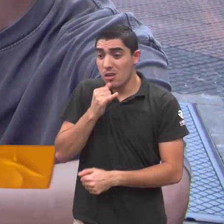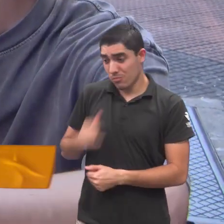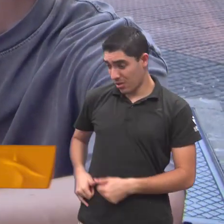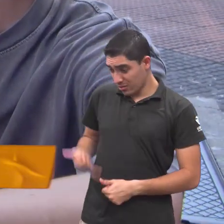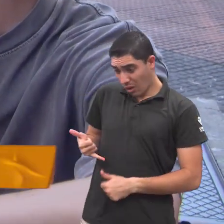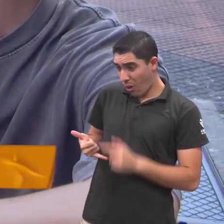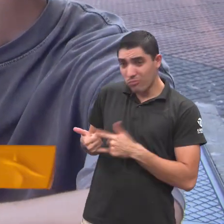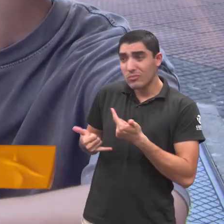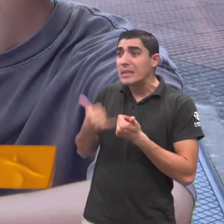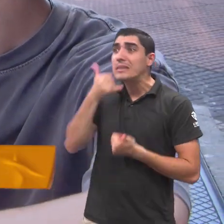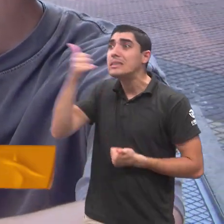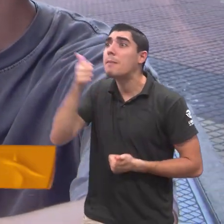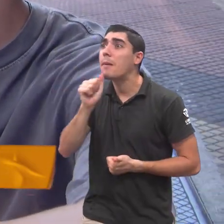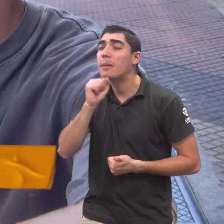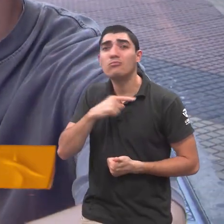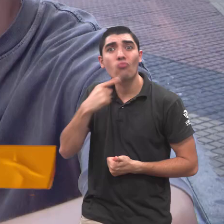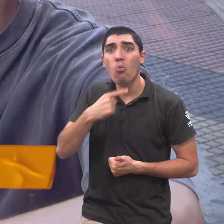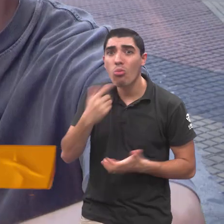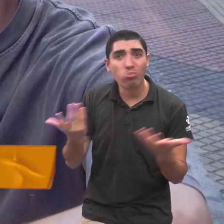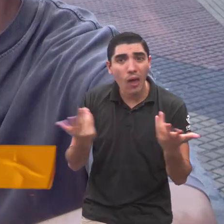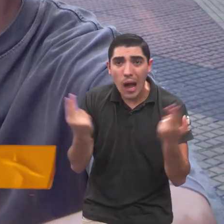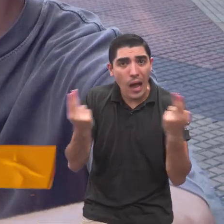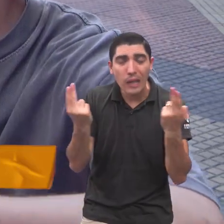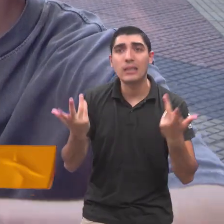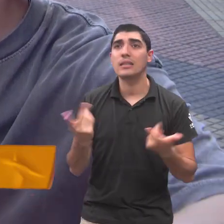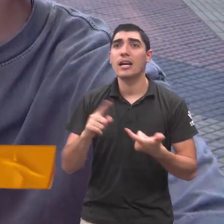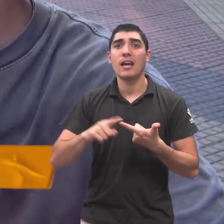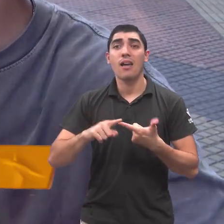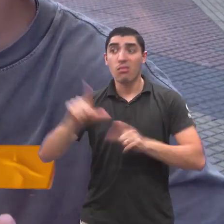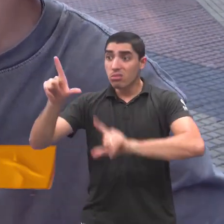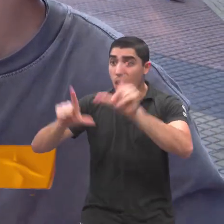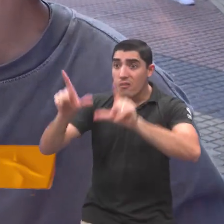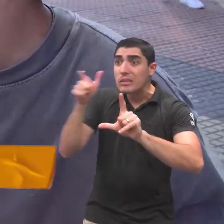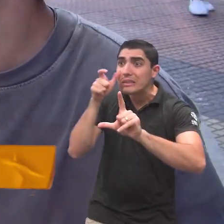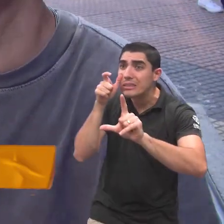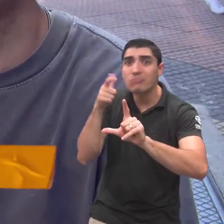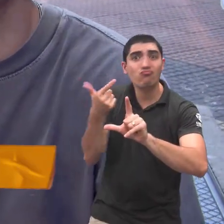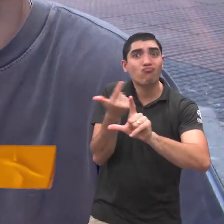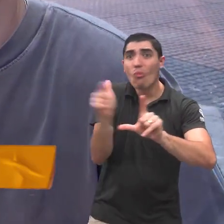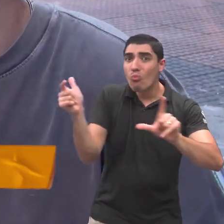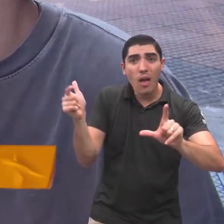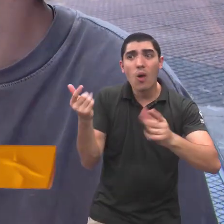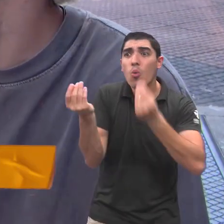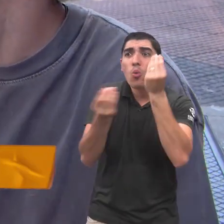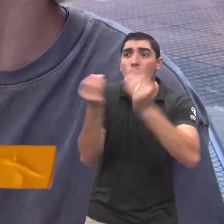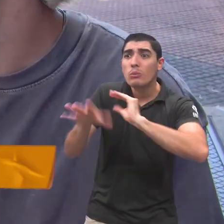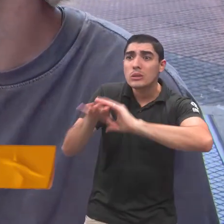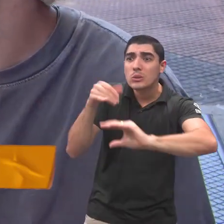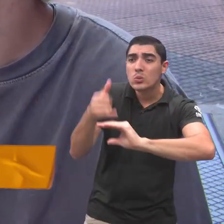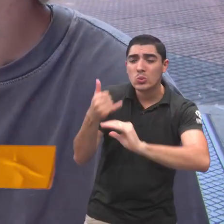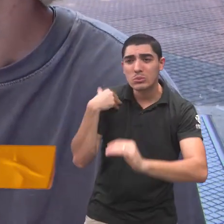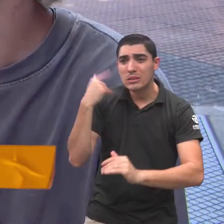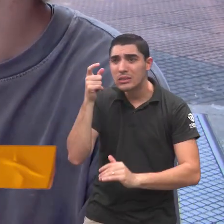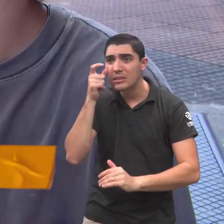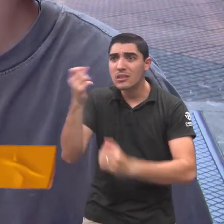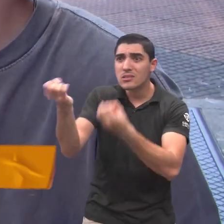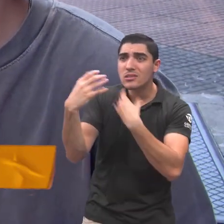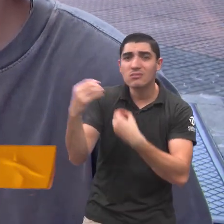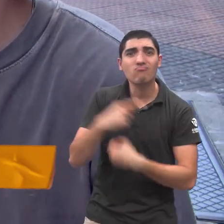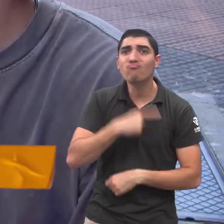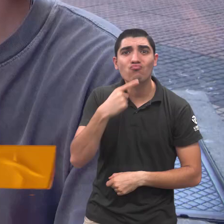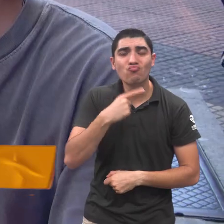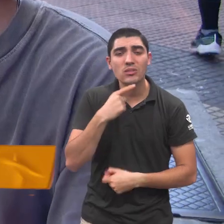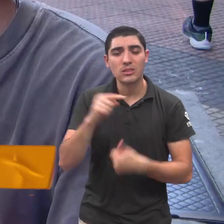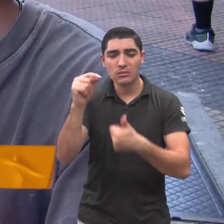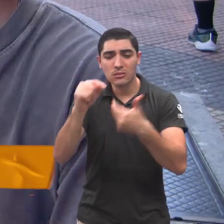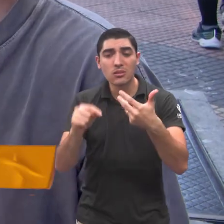um celular para ligar pro pai, tá, você não tem televisão para assistir como fazer no YouTube, quero saber o